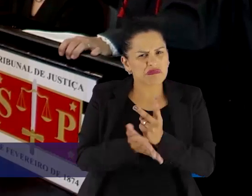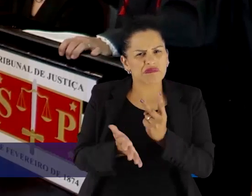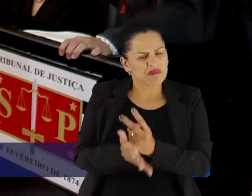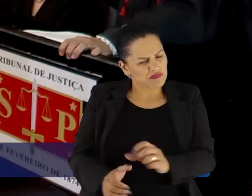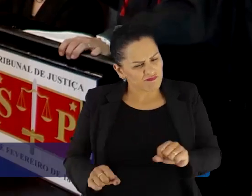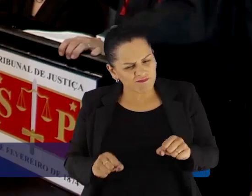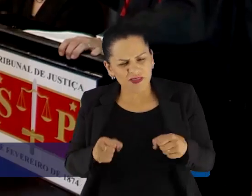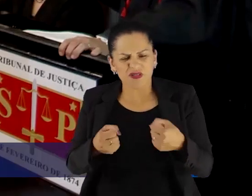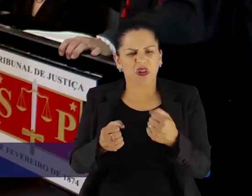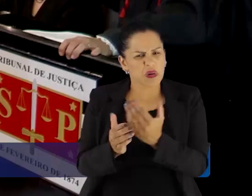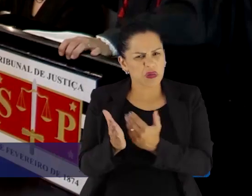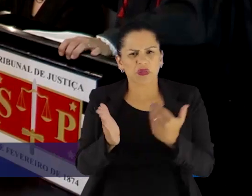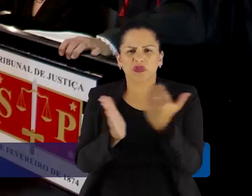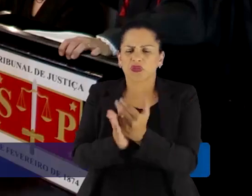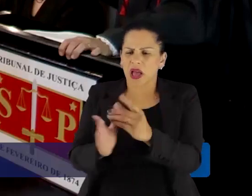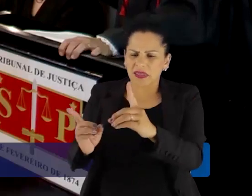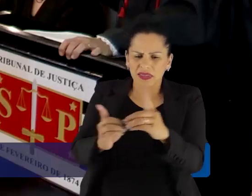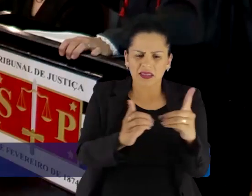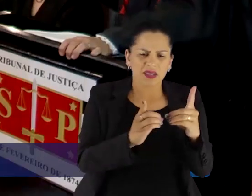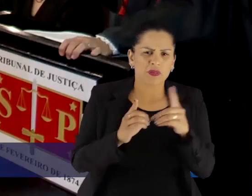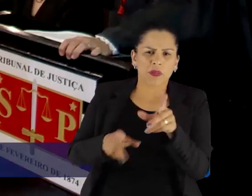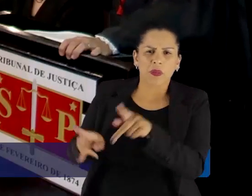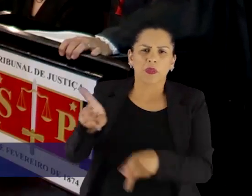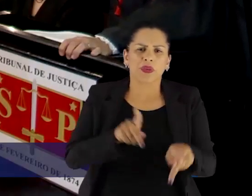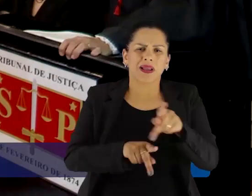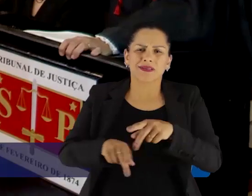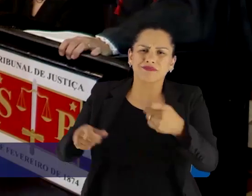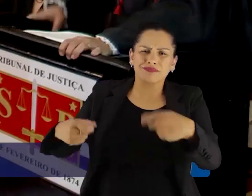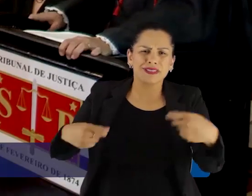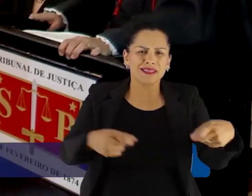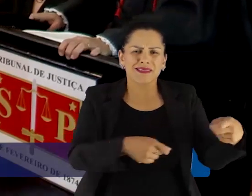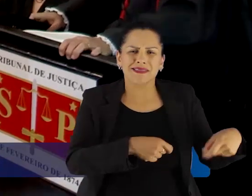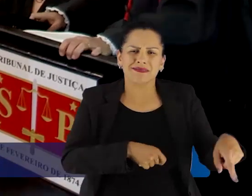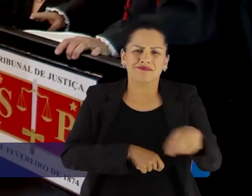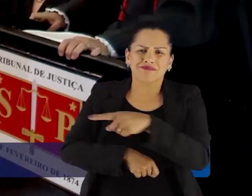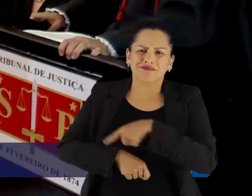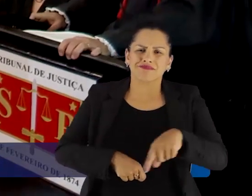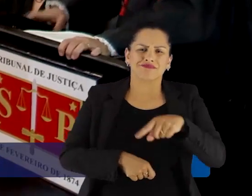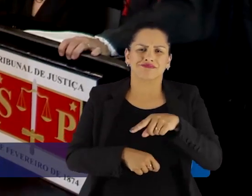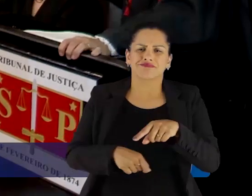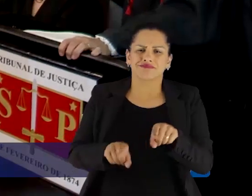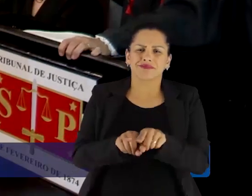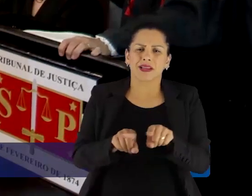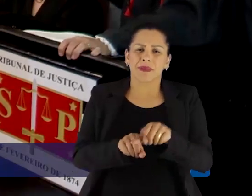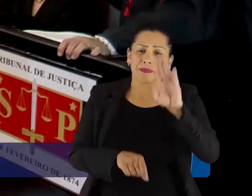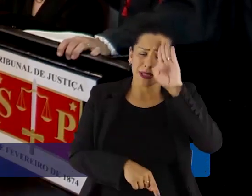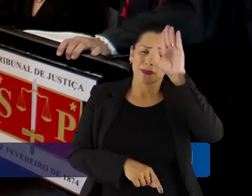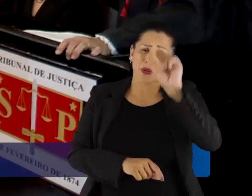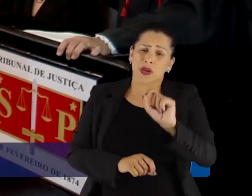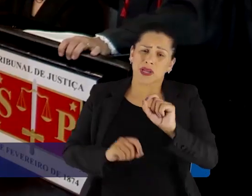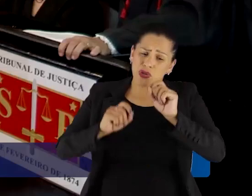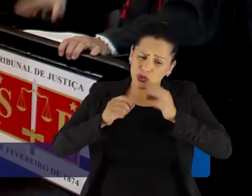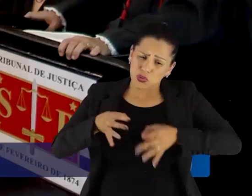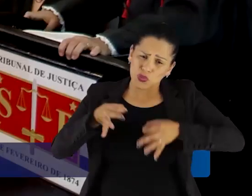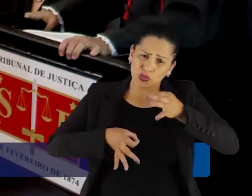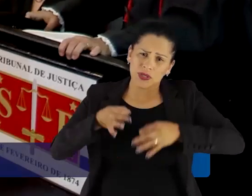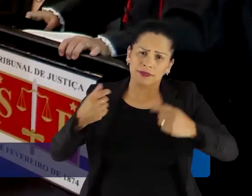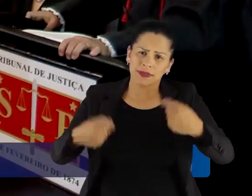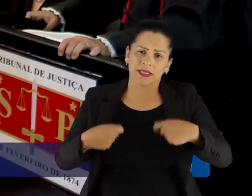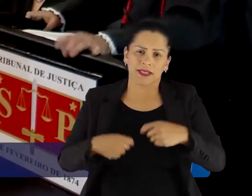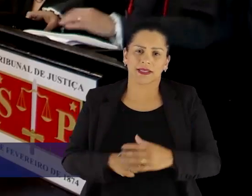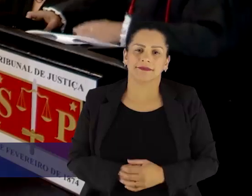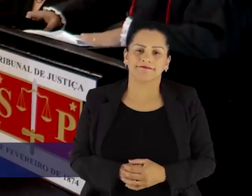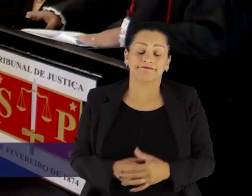a população tão carente de tantos bens notadamente de Justiça e